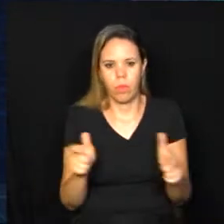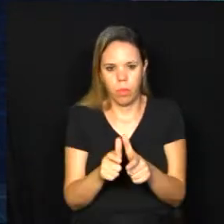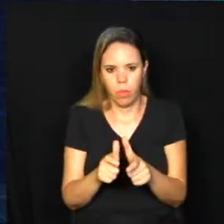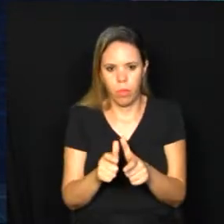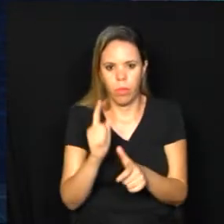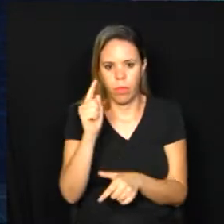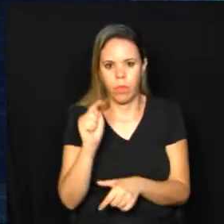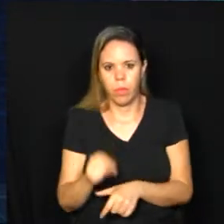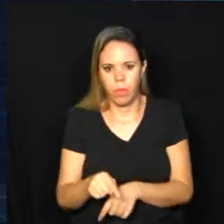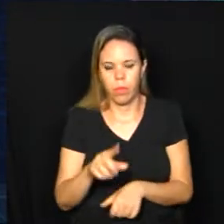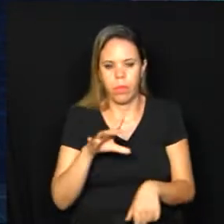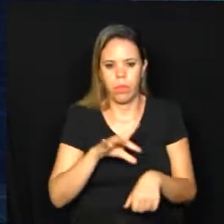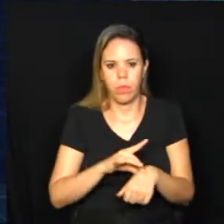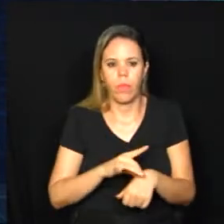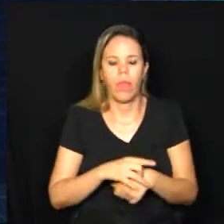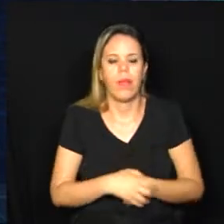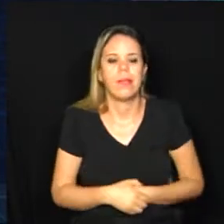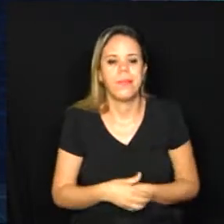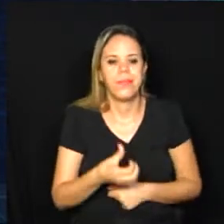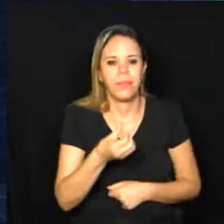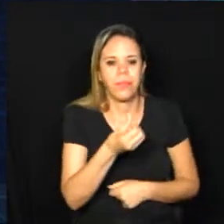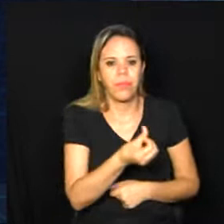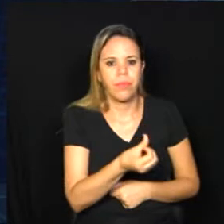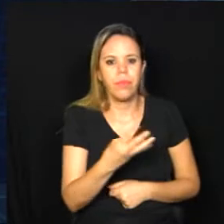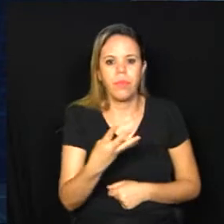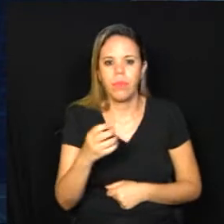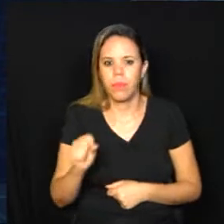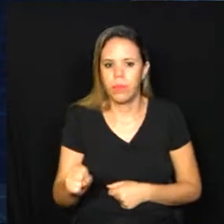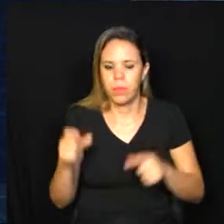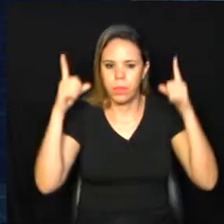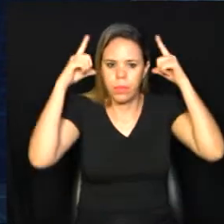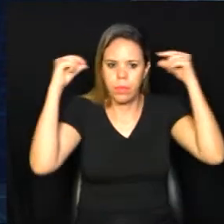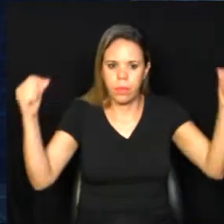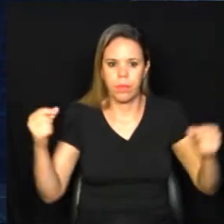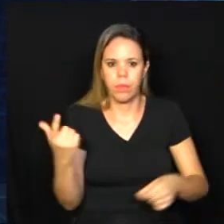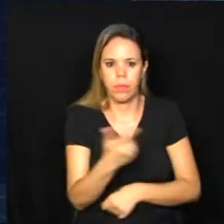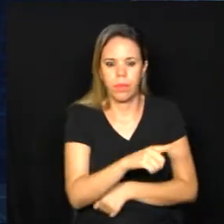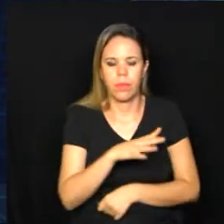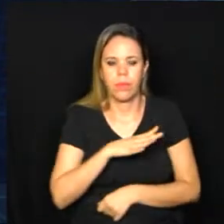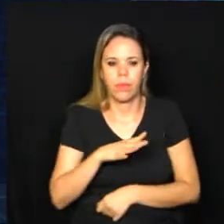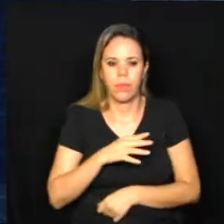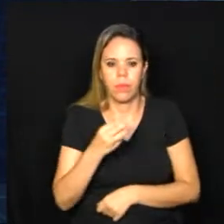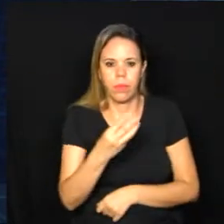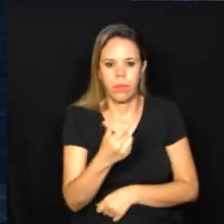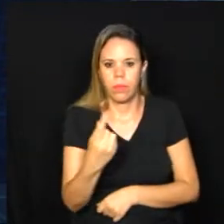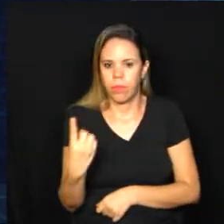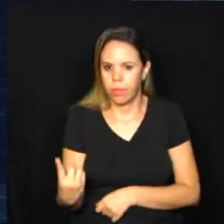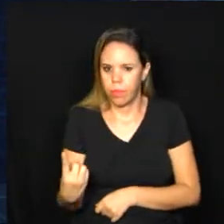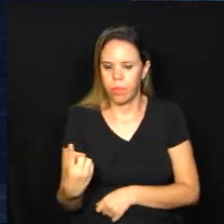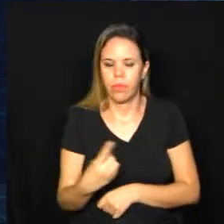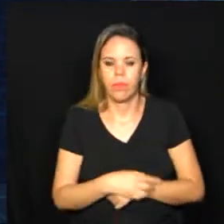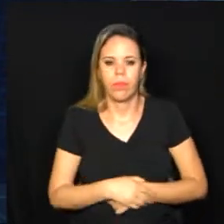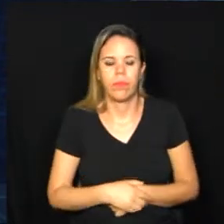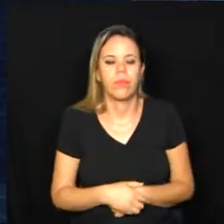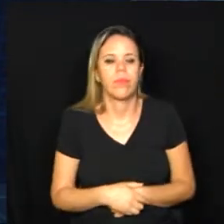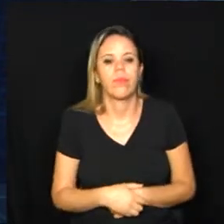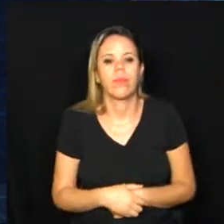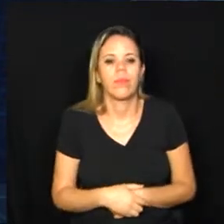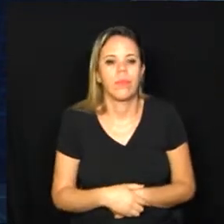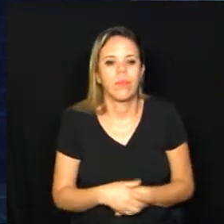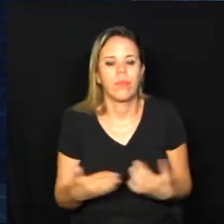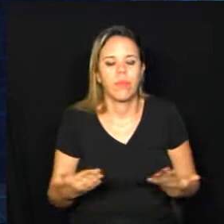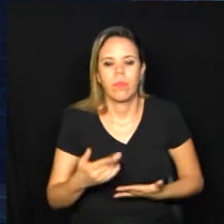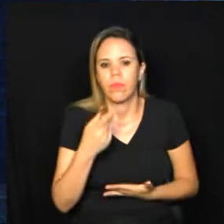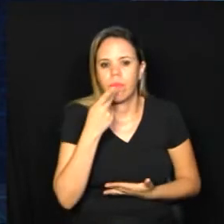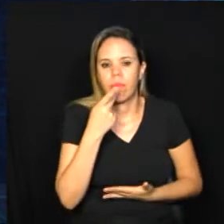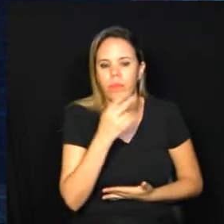1.000 casos da doença. 648 em Olambra e 321 em Morungaba. Agora a gente vai falar